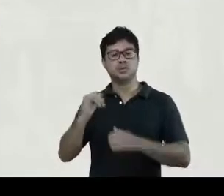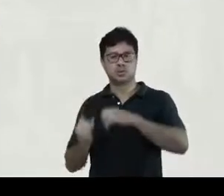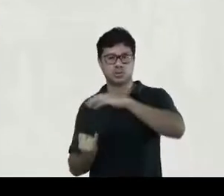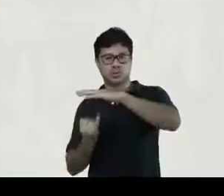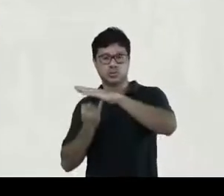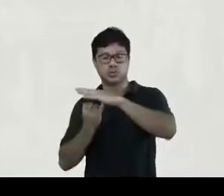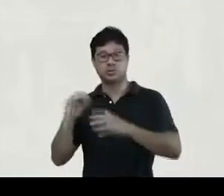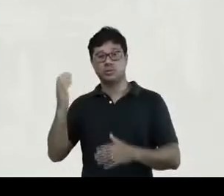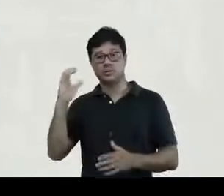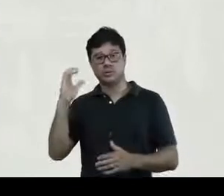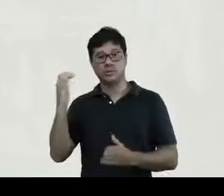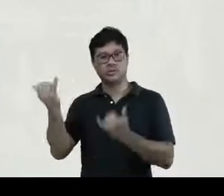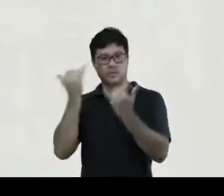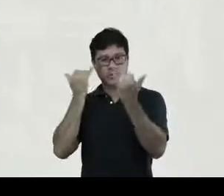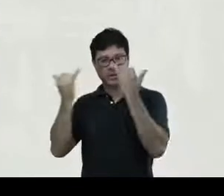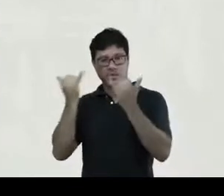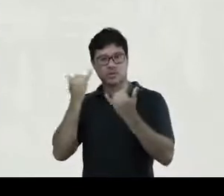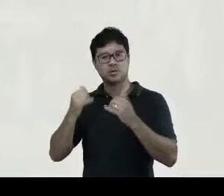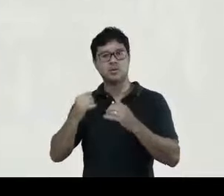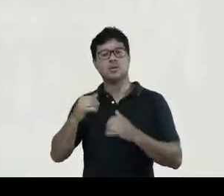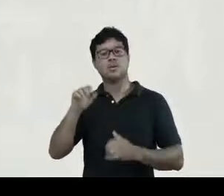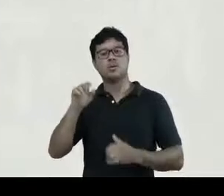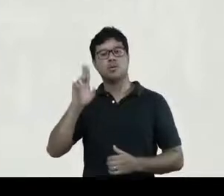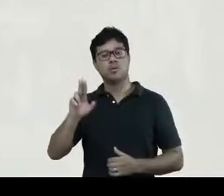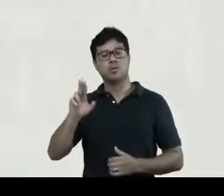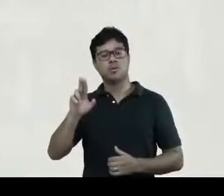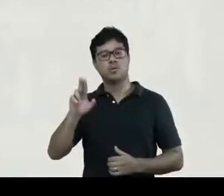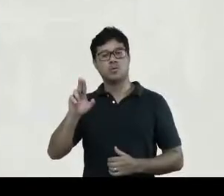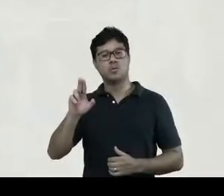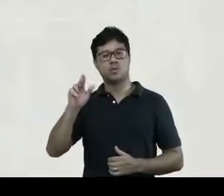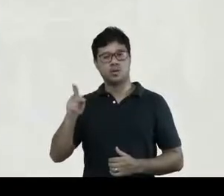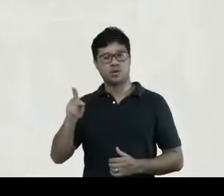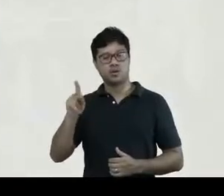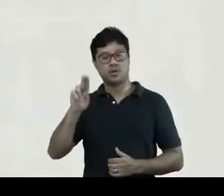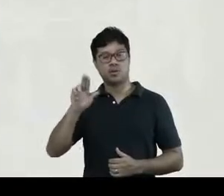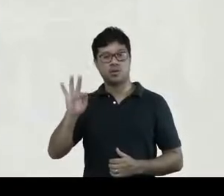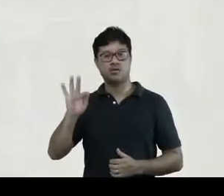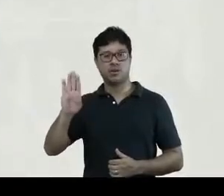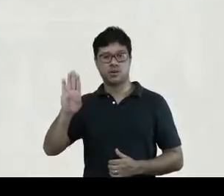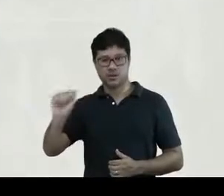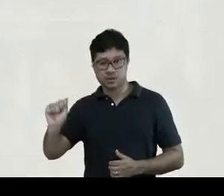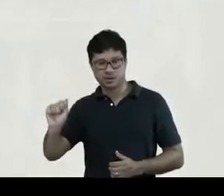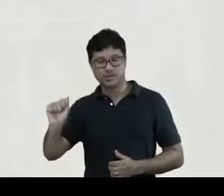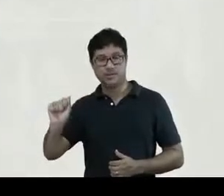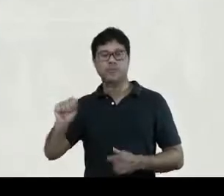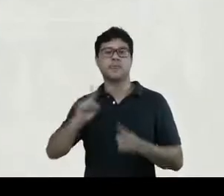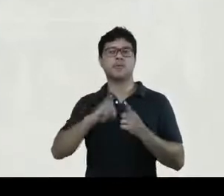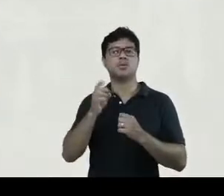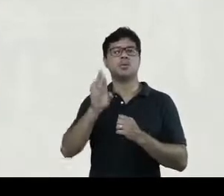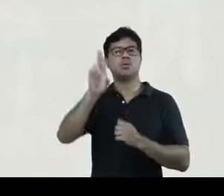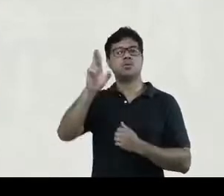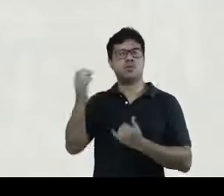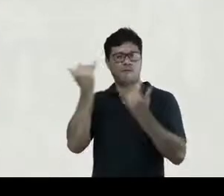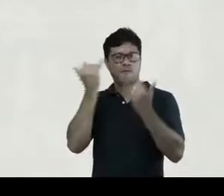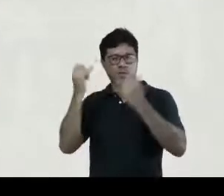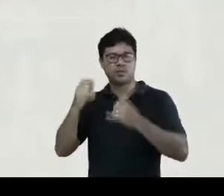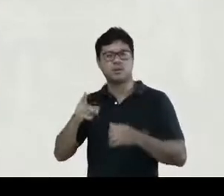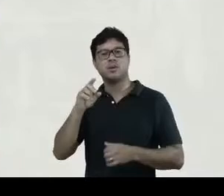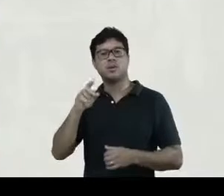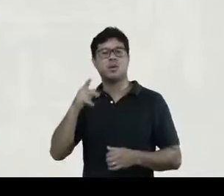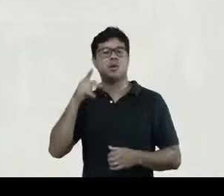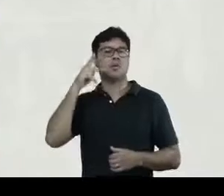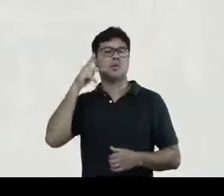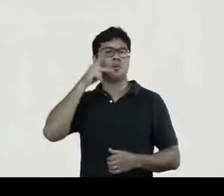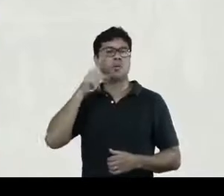Instituto de Ciência da Informação da Universidade Federal da Bahia e é doutor em Ciência da Informação pela Universidade Federal